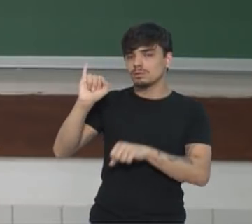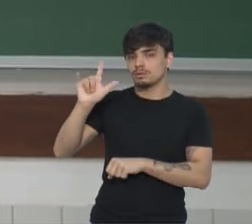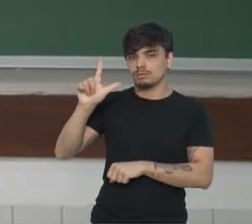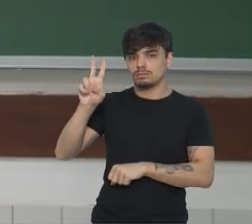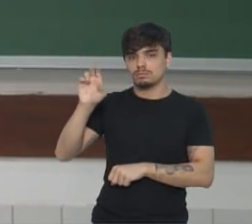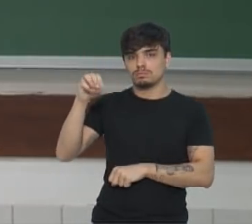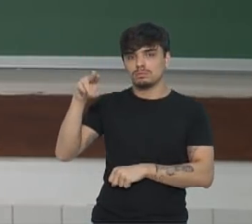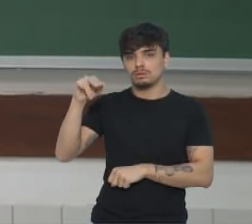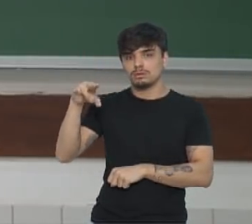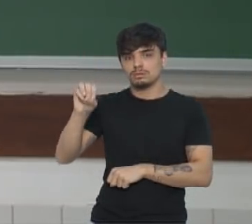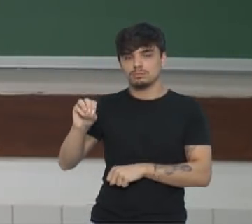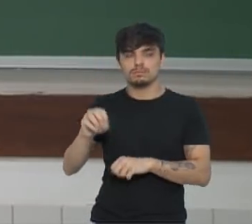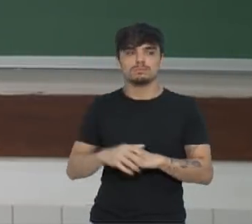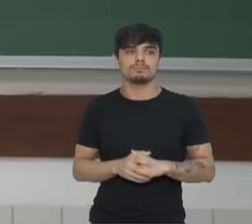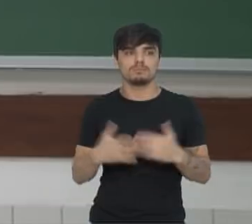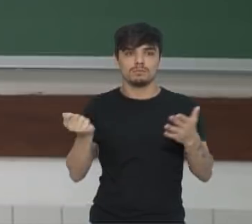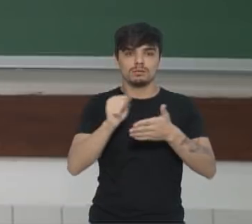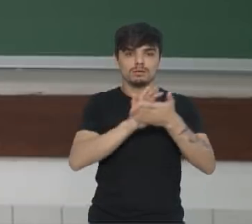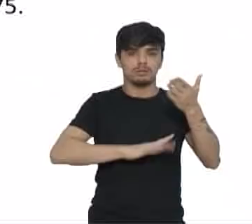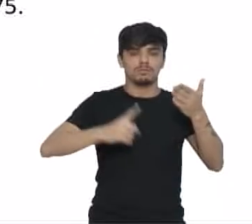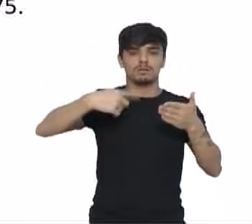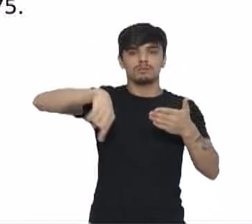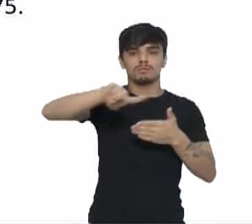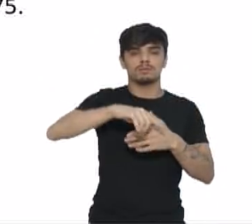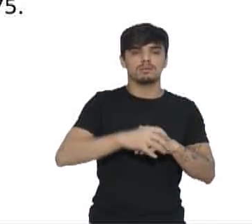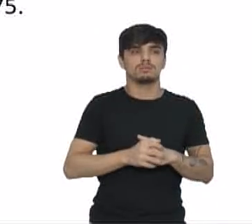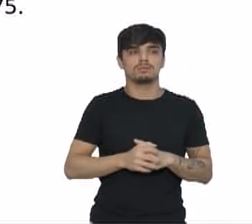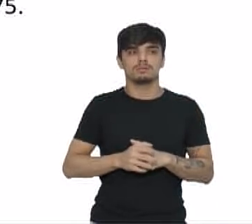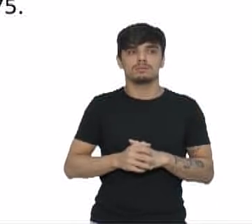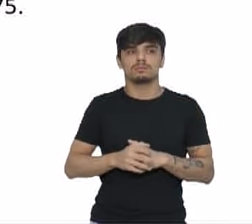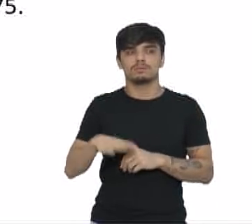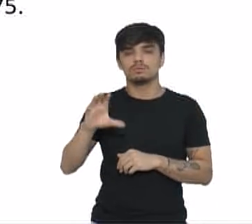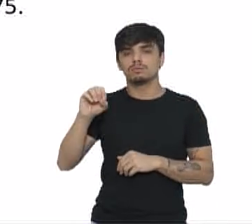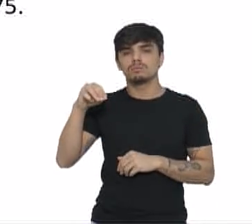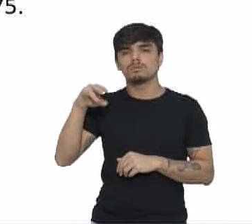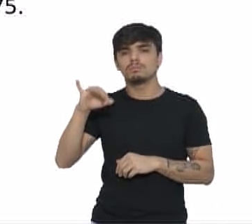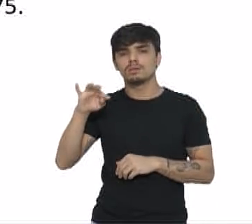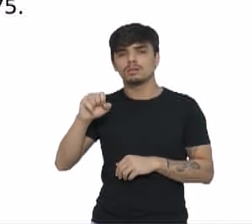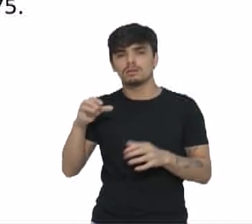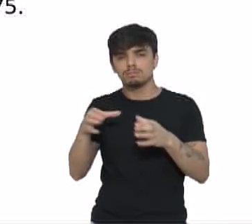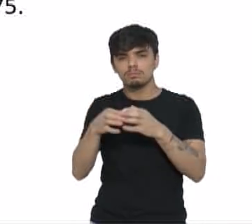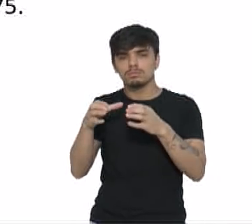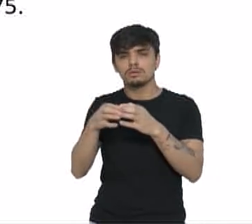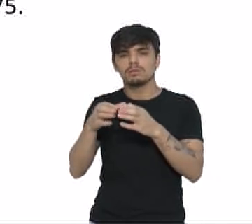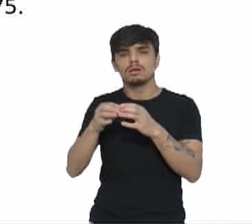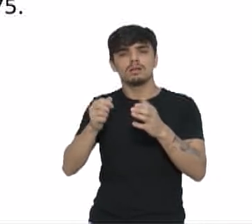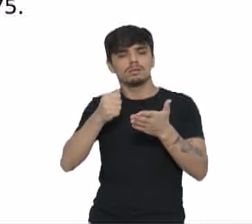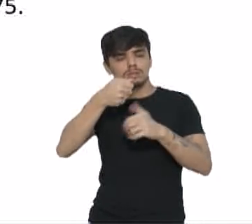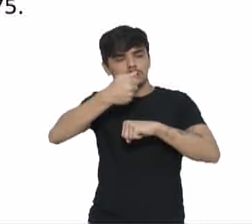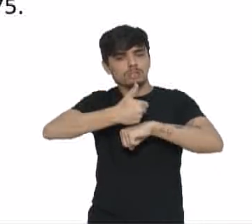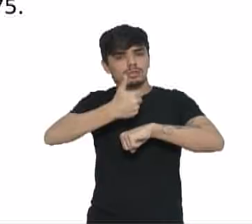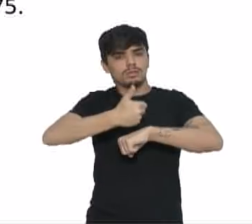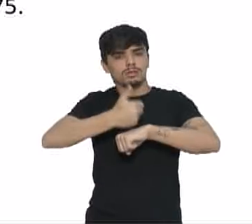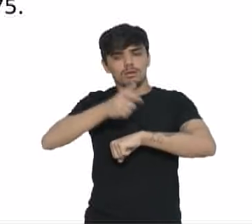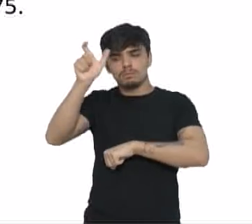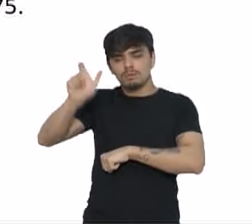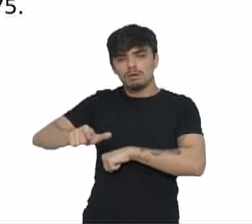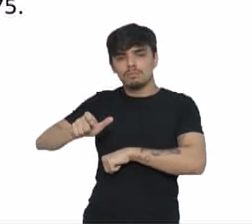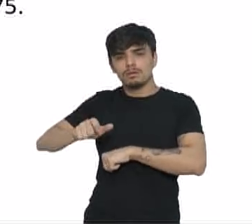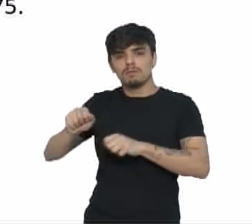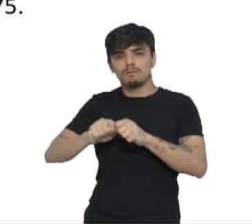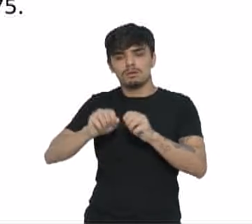E vamos então para a atividade de vocês. O Comitê de Salvação Pública, quando chefiado por Robespierre, ordenou uma mobilização em